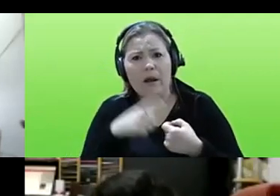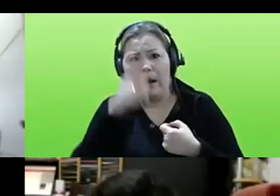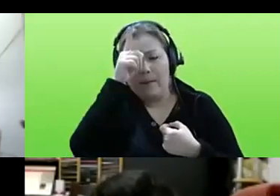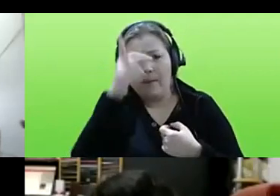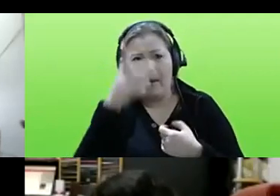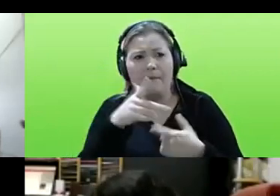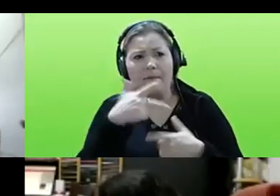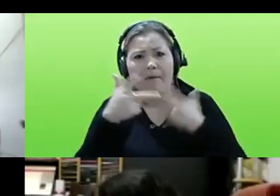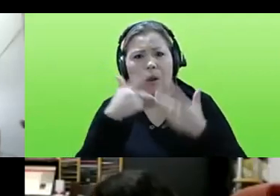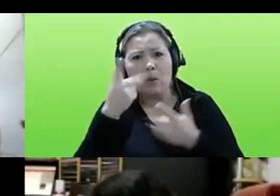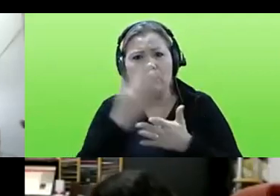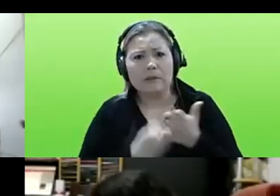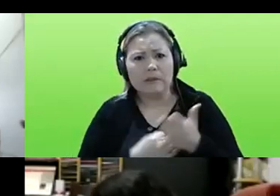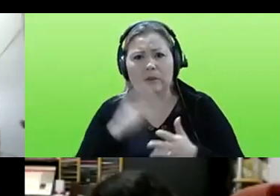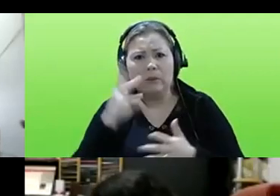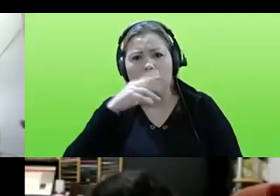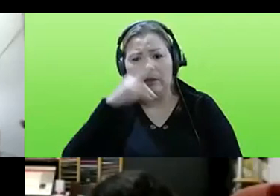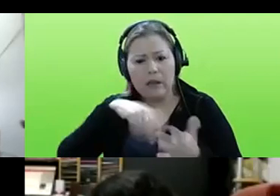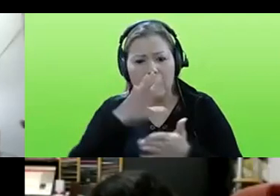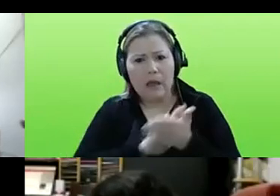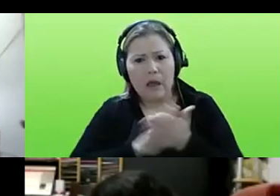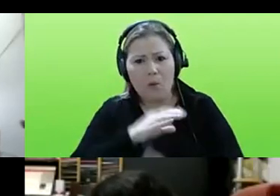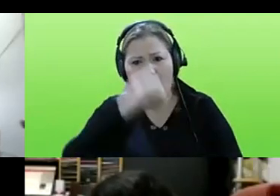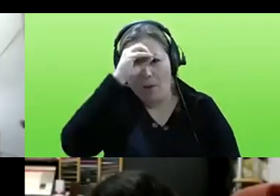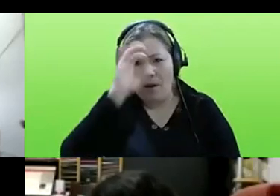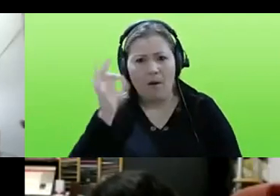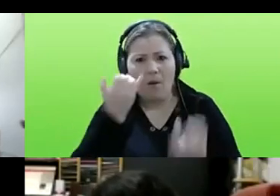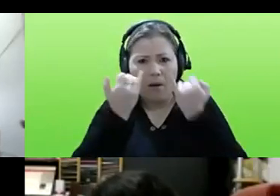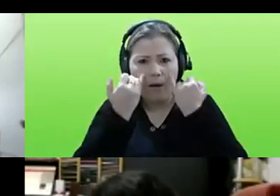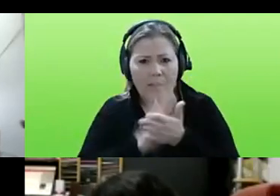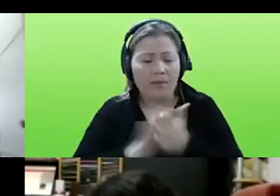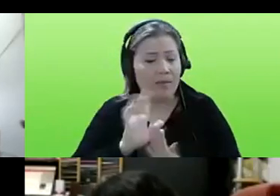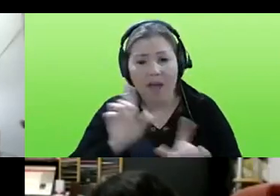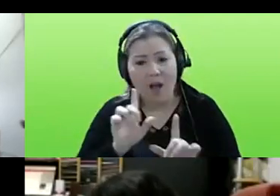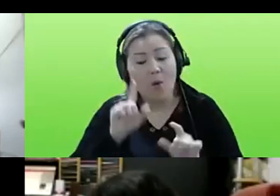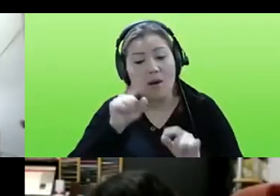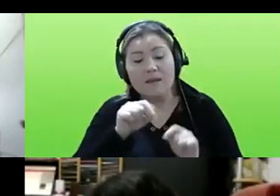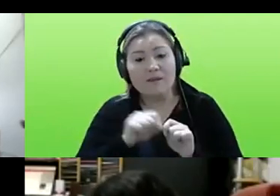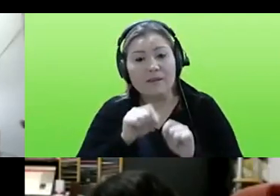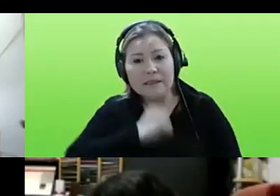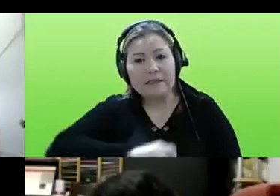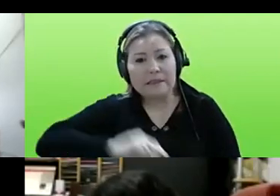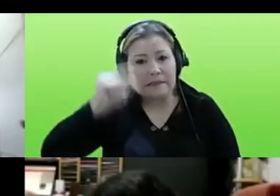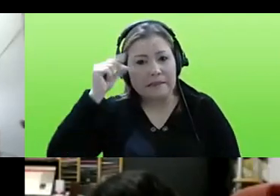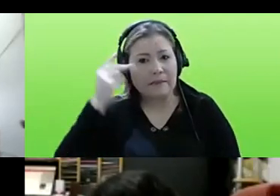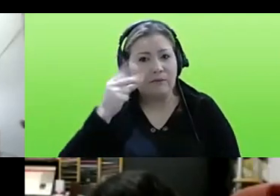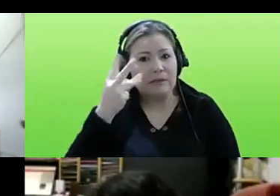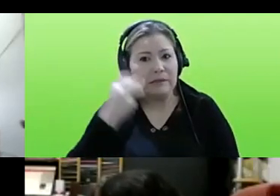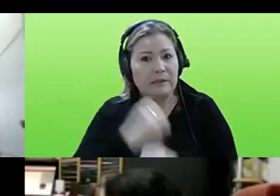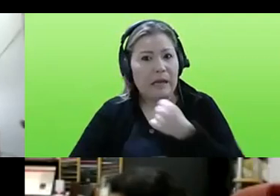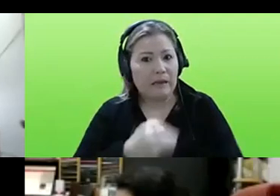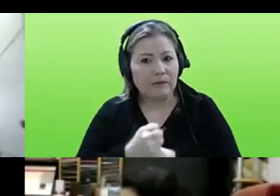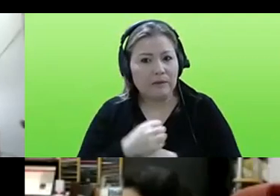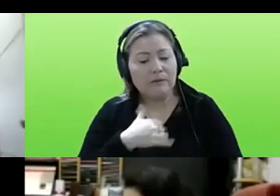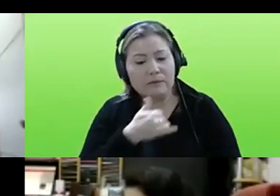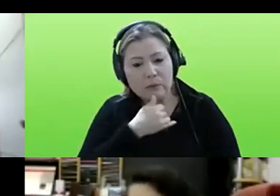falar de um texto que ninguém leu e que ninguém tem acesso a ele. Não, isso se fazia há 20, 30 anos atrás. Eu lamento dizer que era